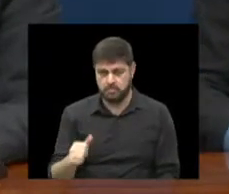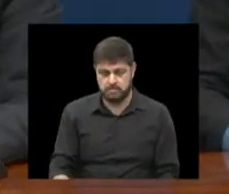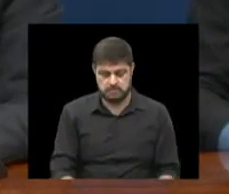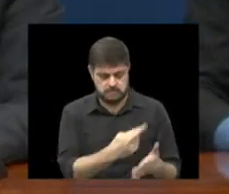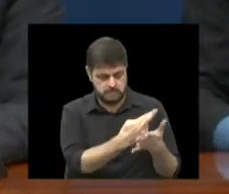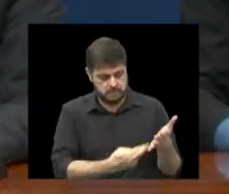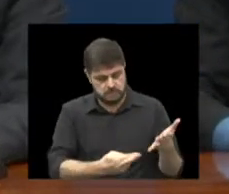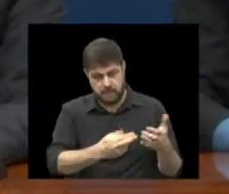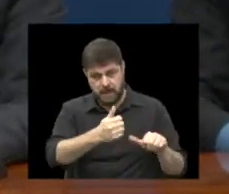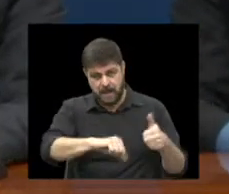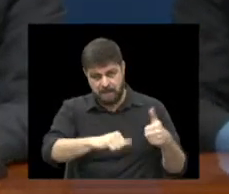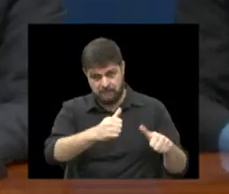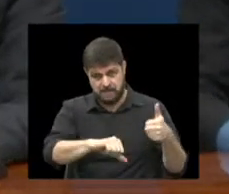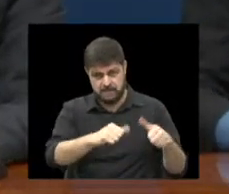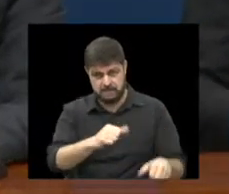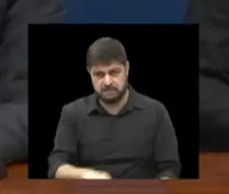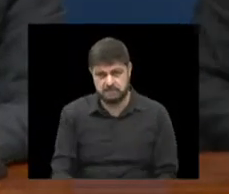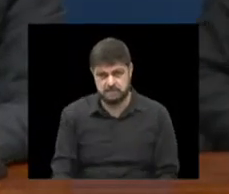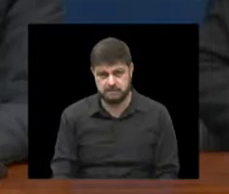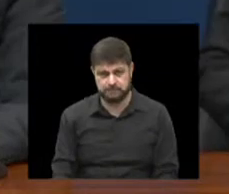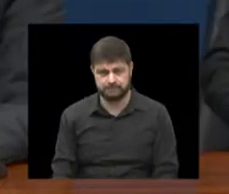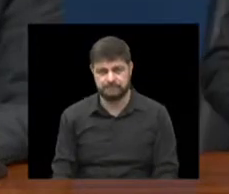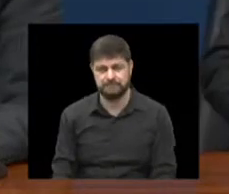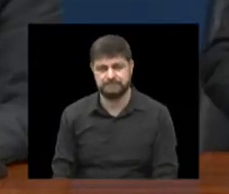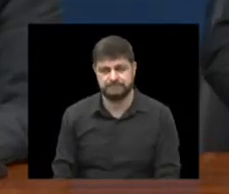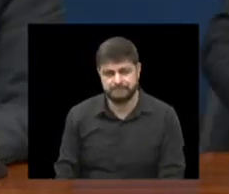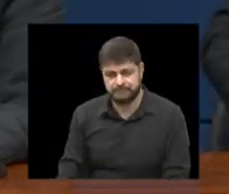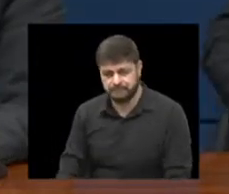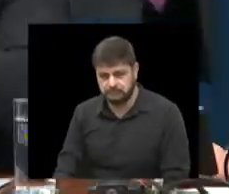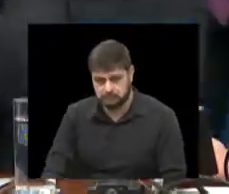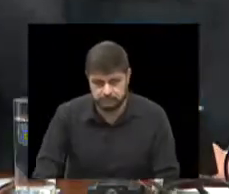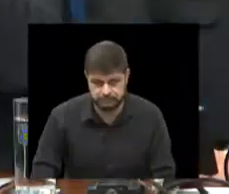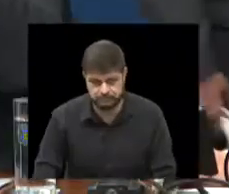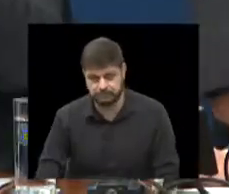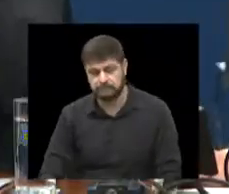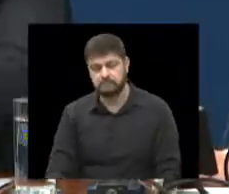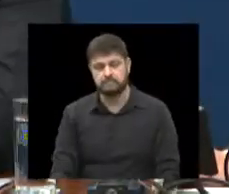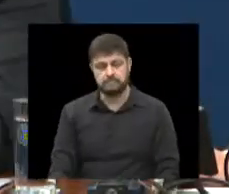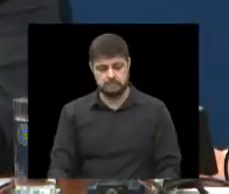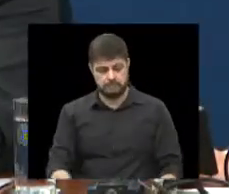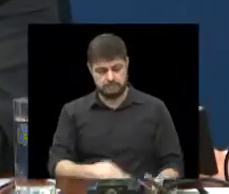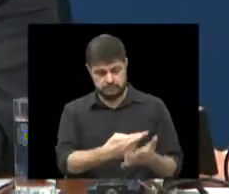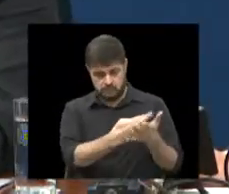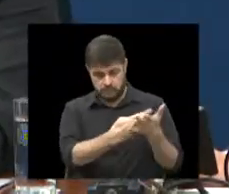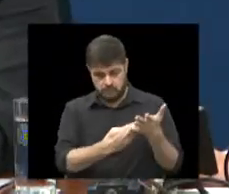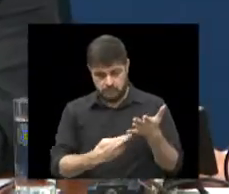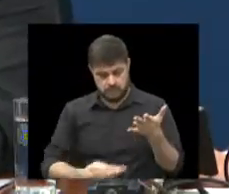lidas nos expedientes sujeita à deliberação do plenário. Senhor presidente, requerimento